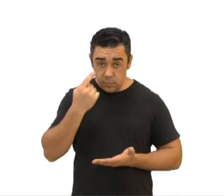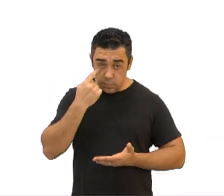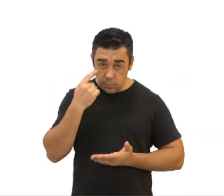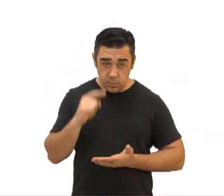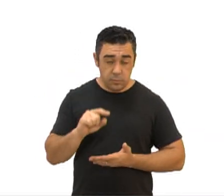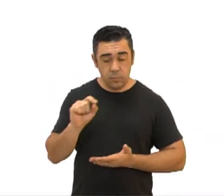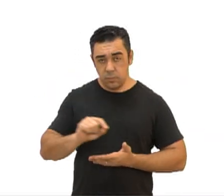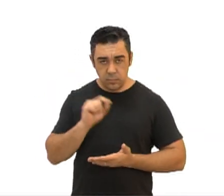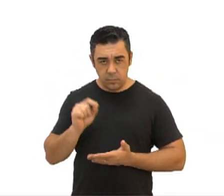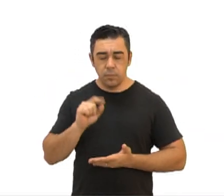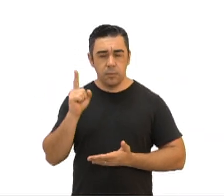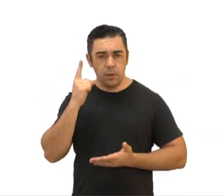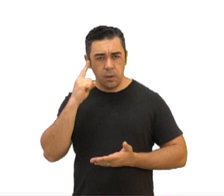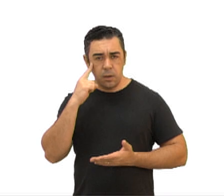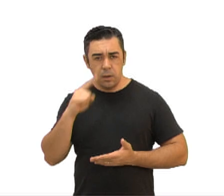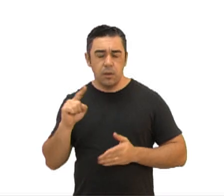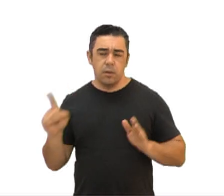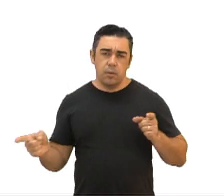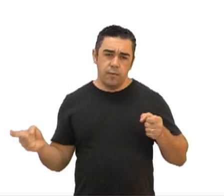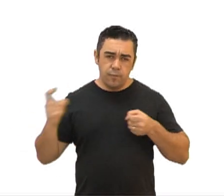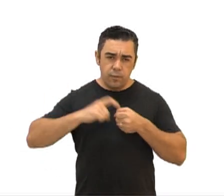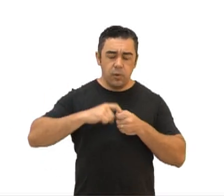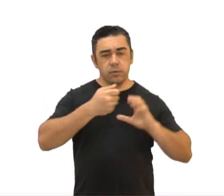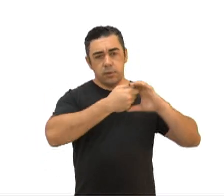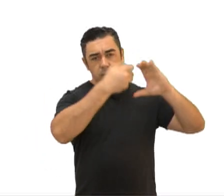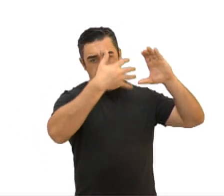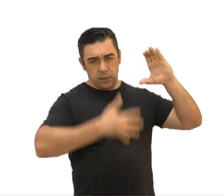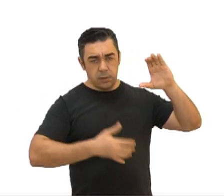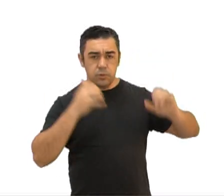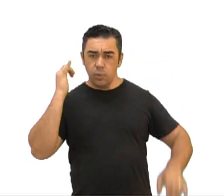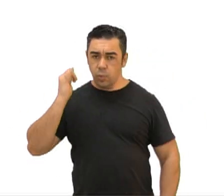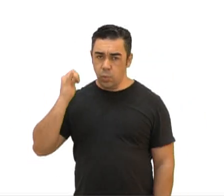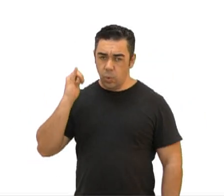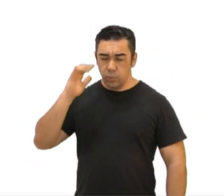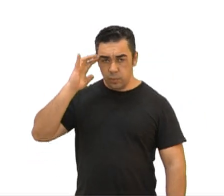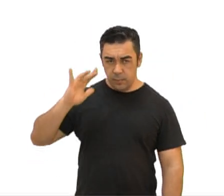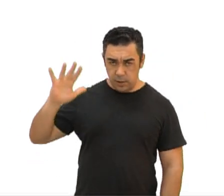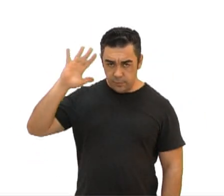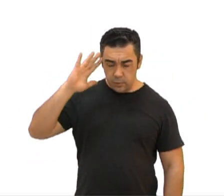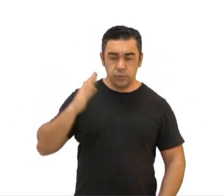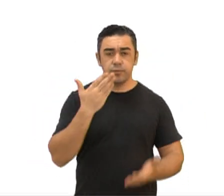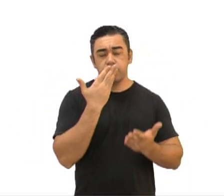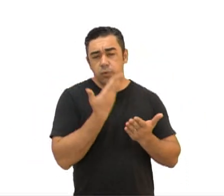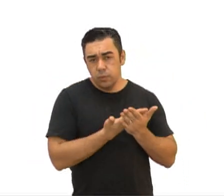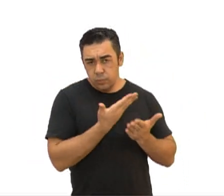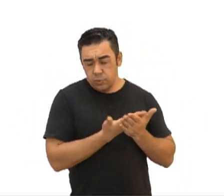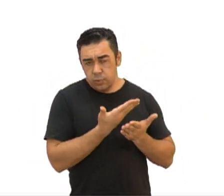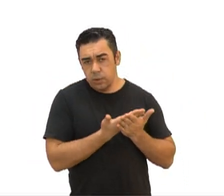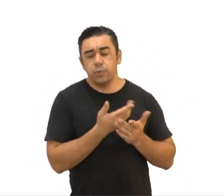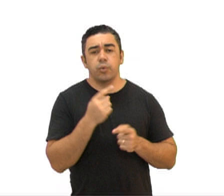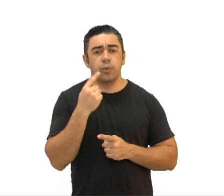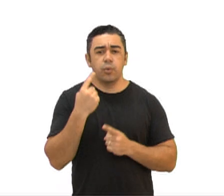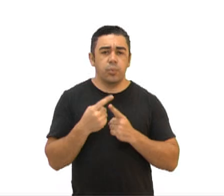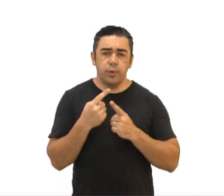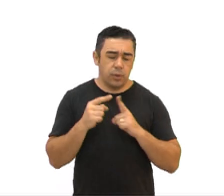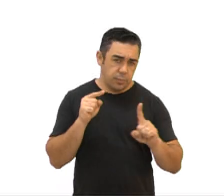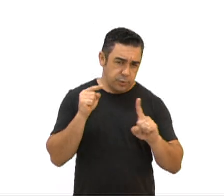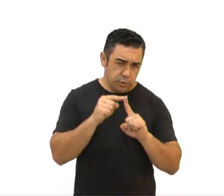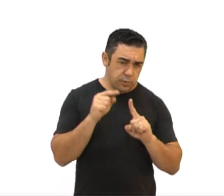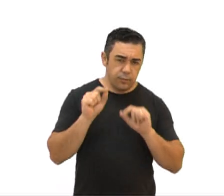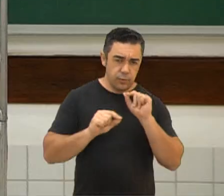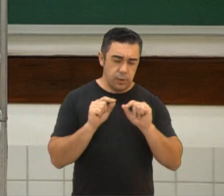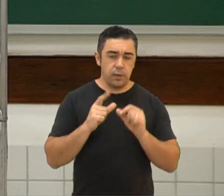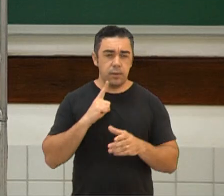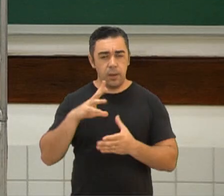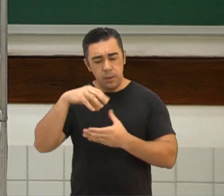gente fez uma retomada das características do conto maravilhoso, né? Estudamos ali a finalidade, as informações explícitas